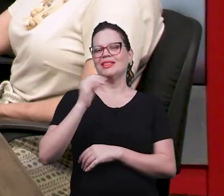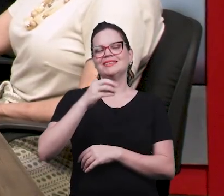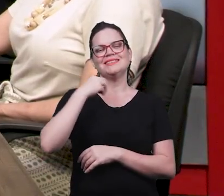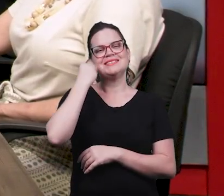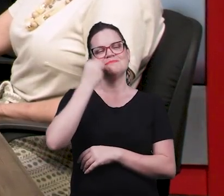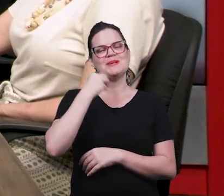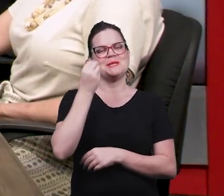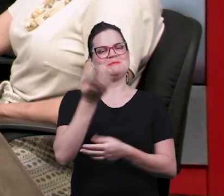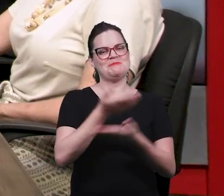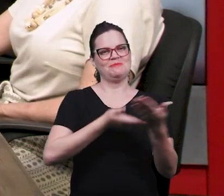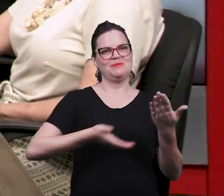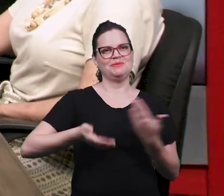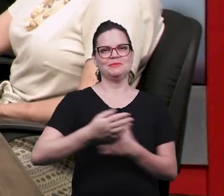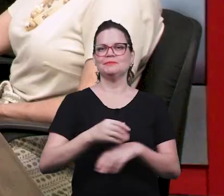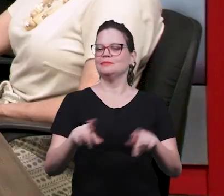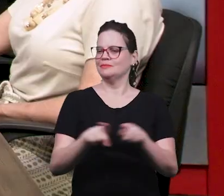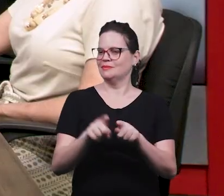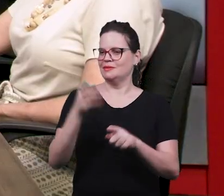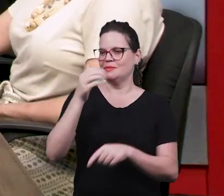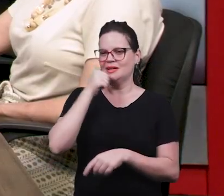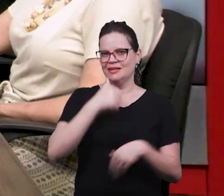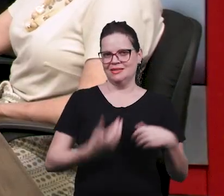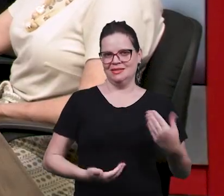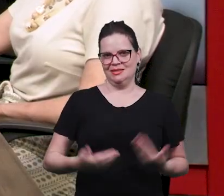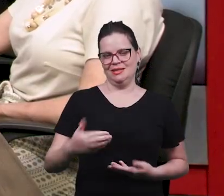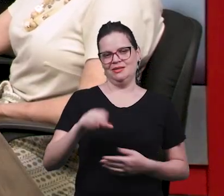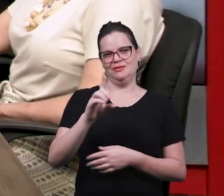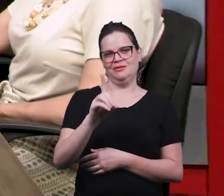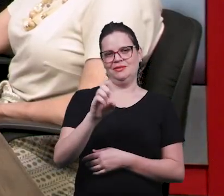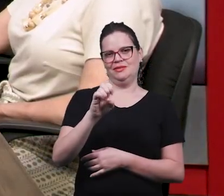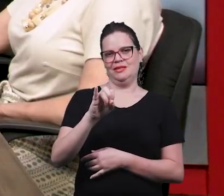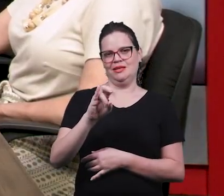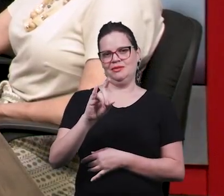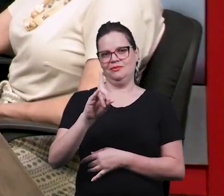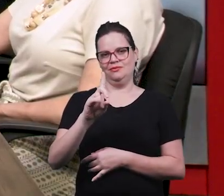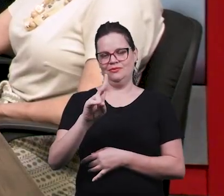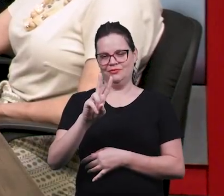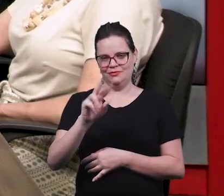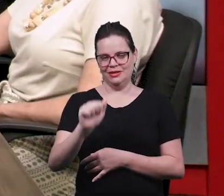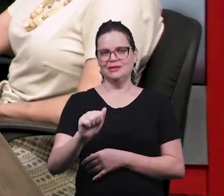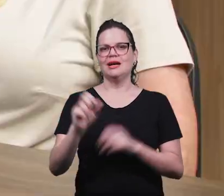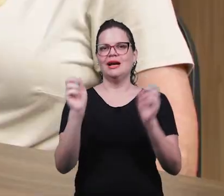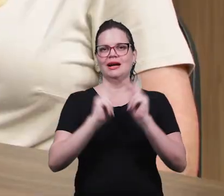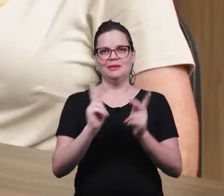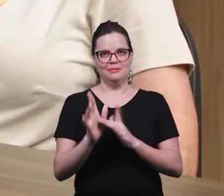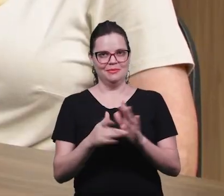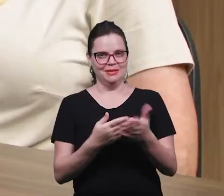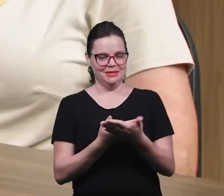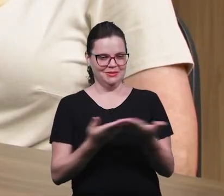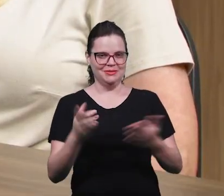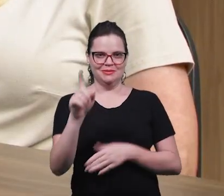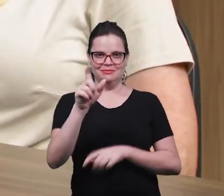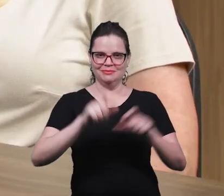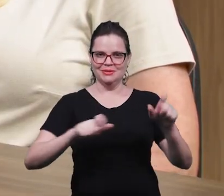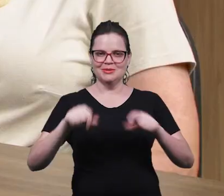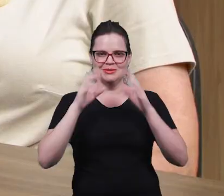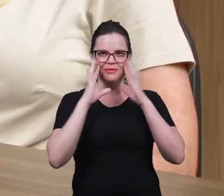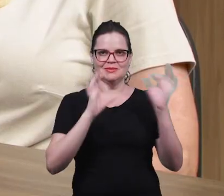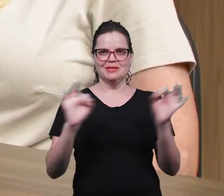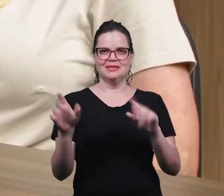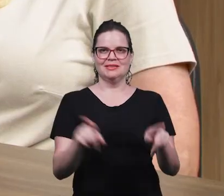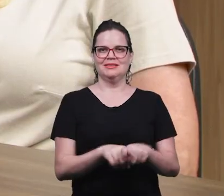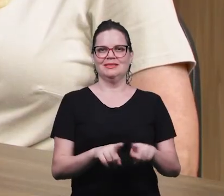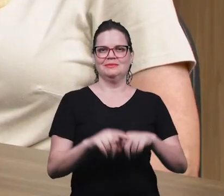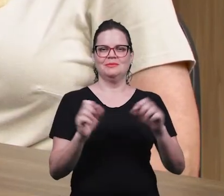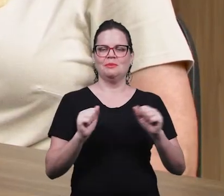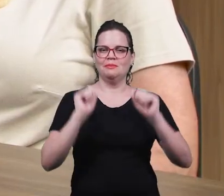dividindo essas experiências. Isso é uma bênção também, irmã Deiva, paz do Senhor. Paz do Senhor, Késia, paz do Senhor, Fernanda, paz do Senhor,